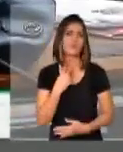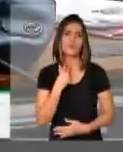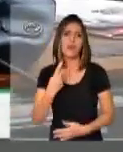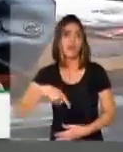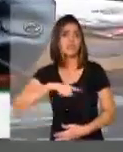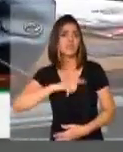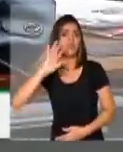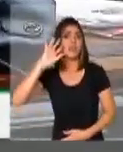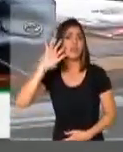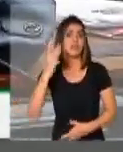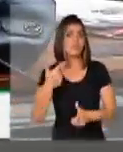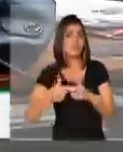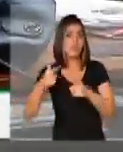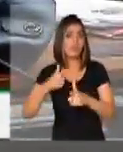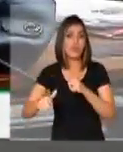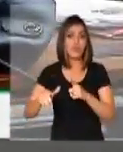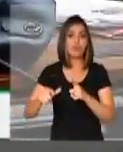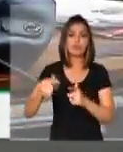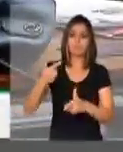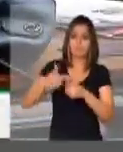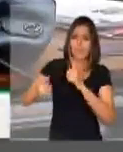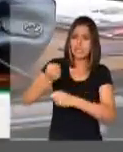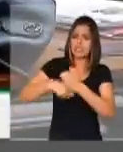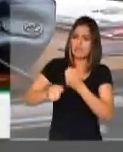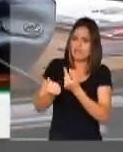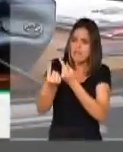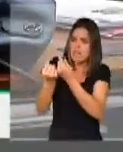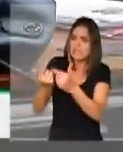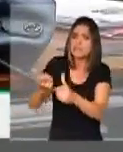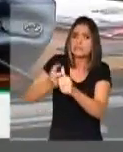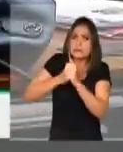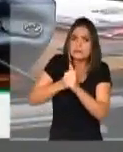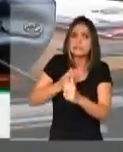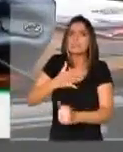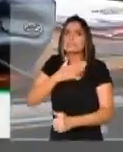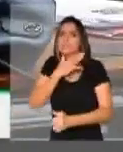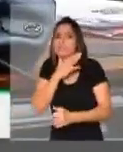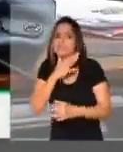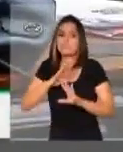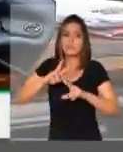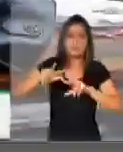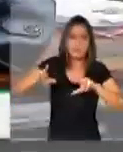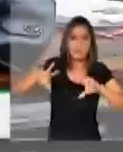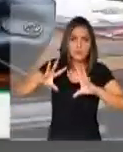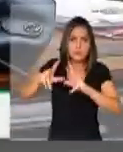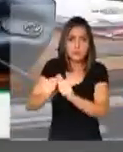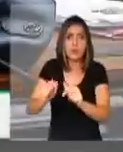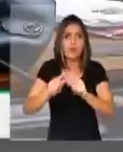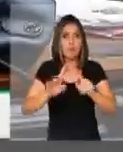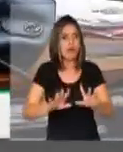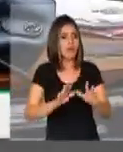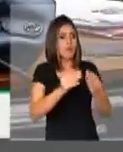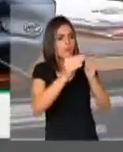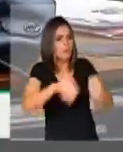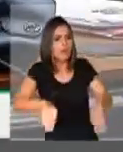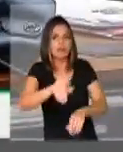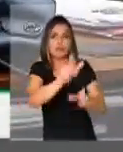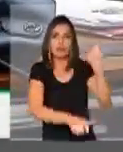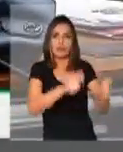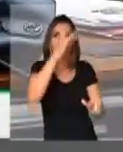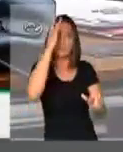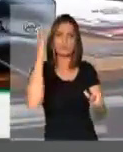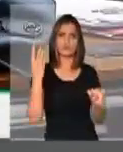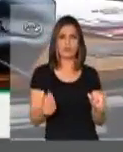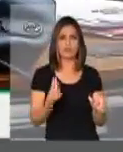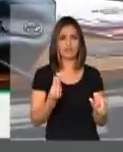queiramos resolver um problema de crise financeira, de crise fiscal, comprometendo significativamente a capacidade